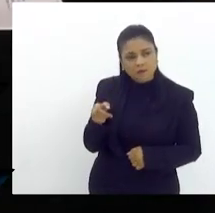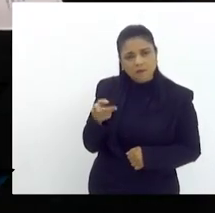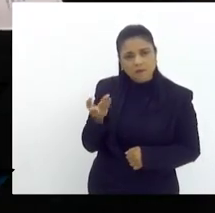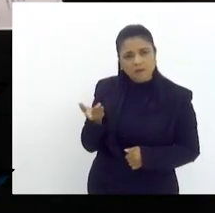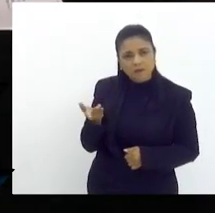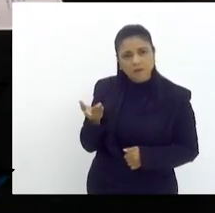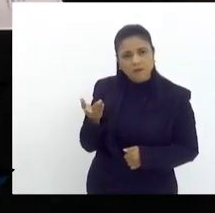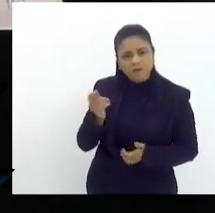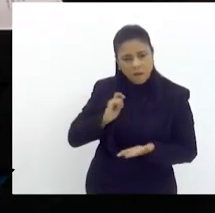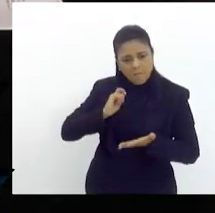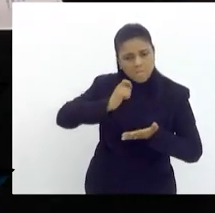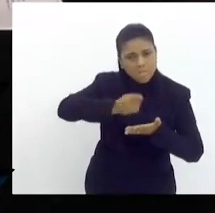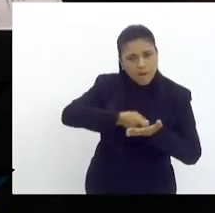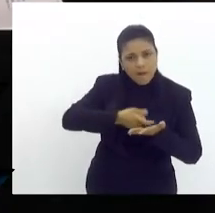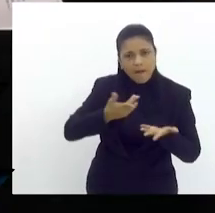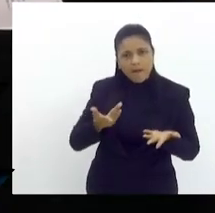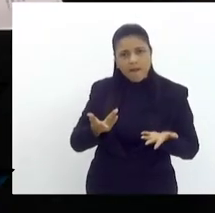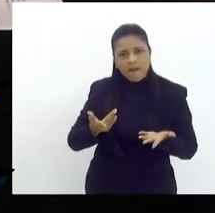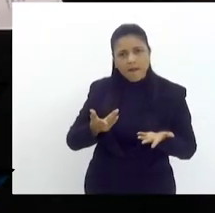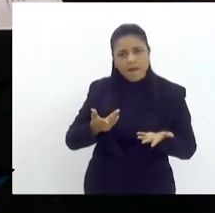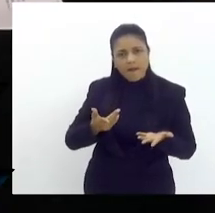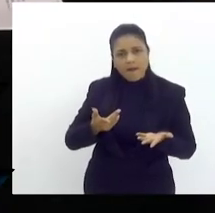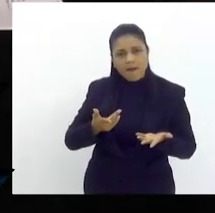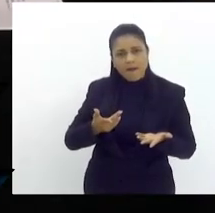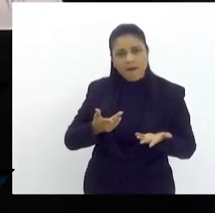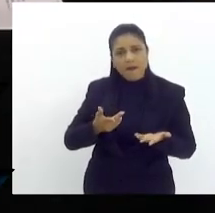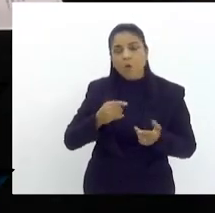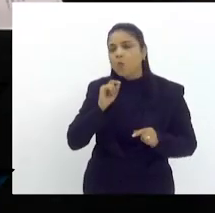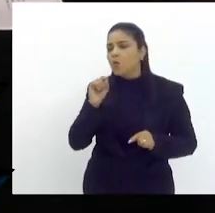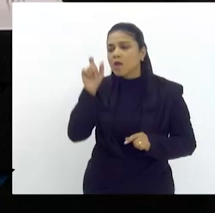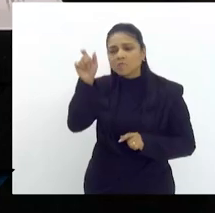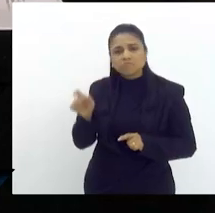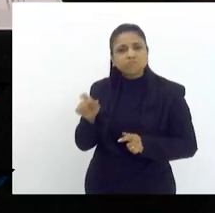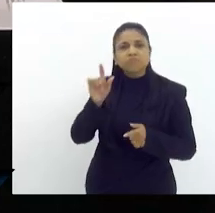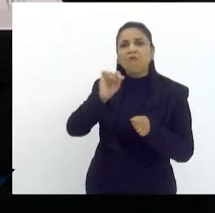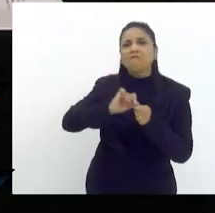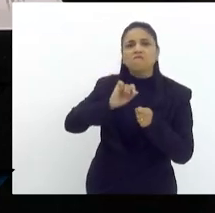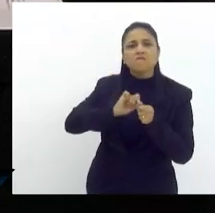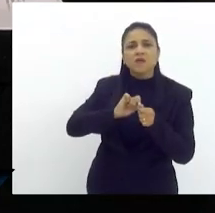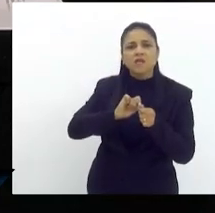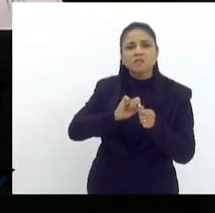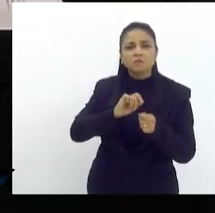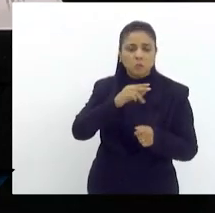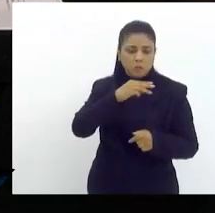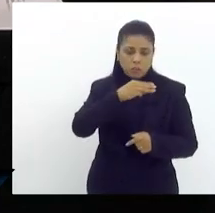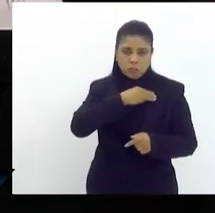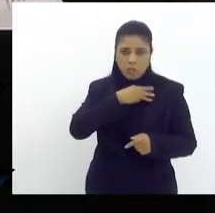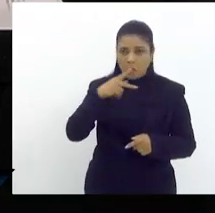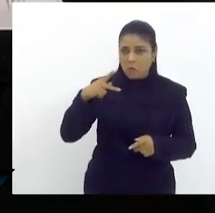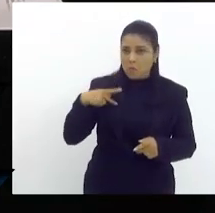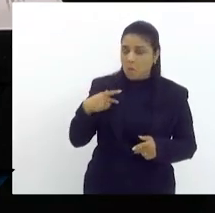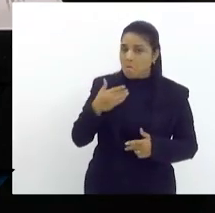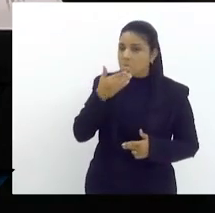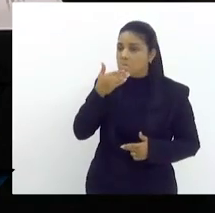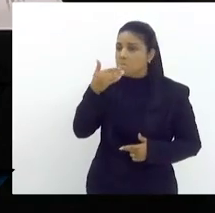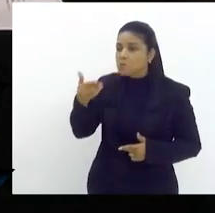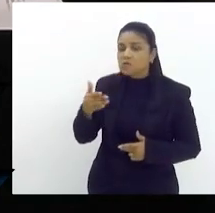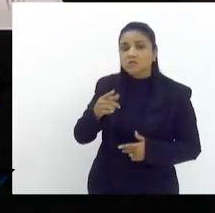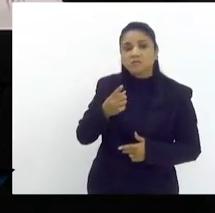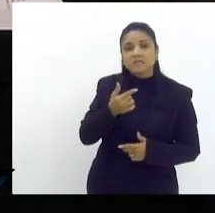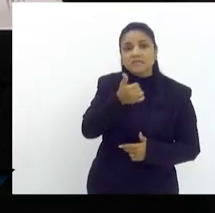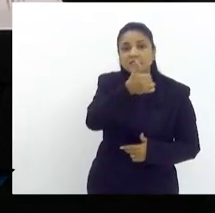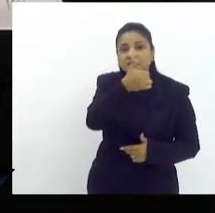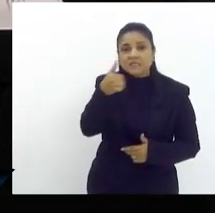o que esta pessoa fez que levou o Ministério Público a pedir 100 mil reais